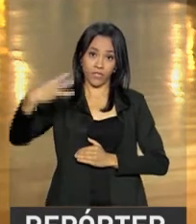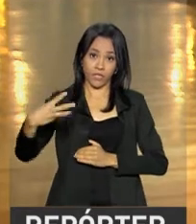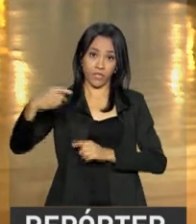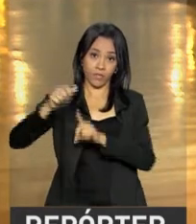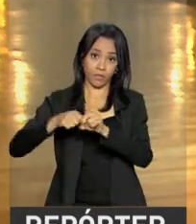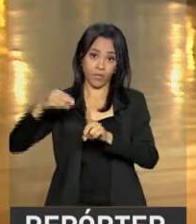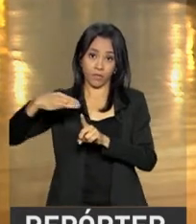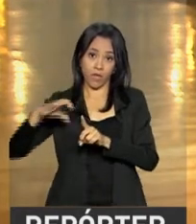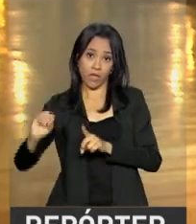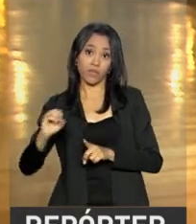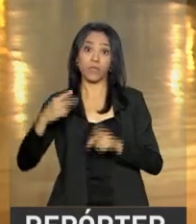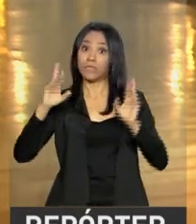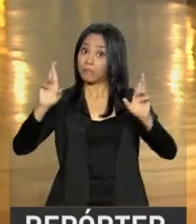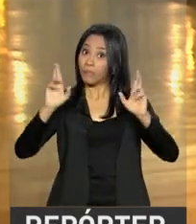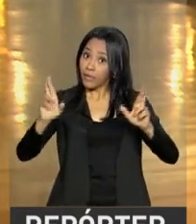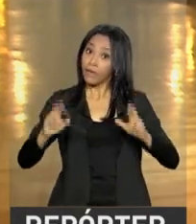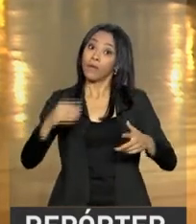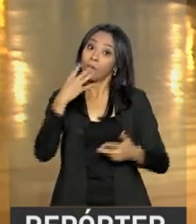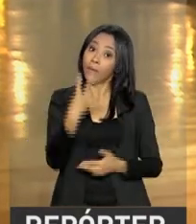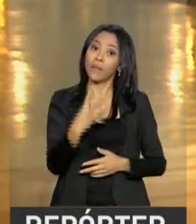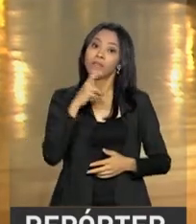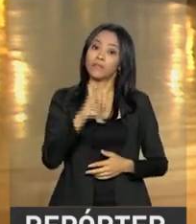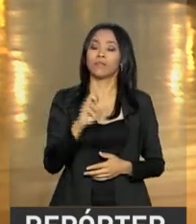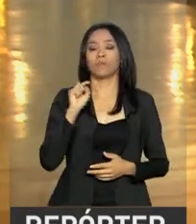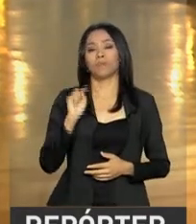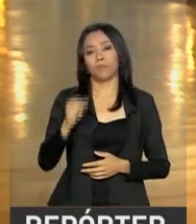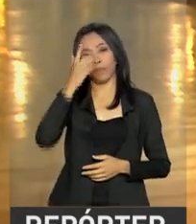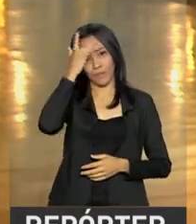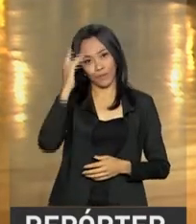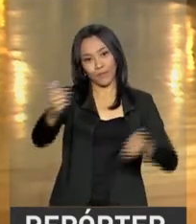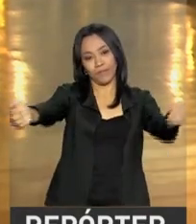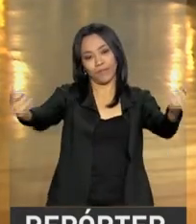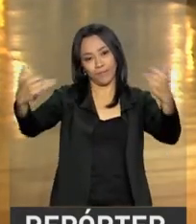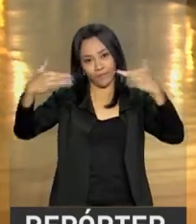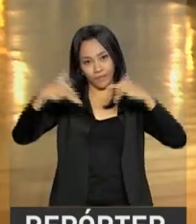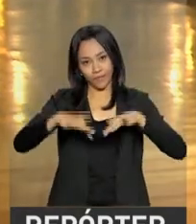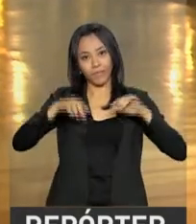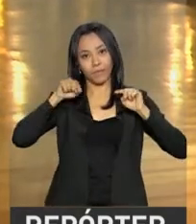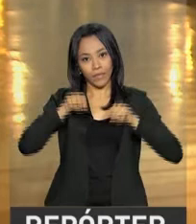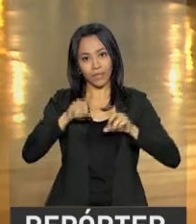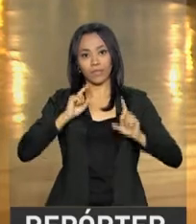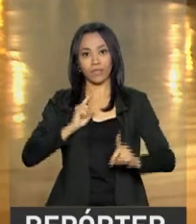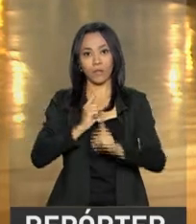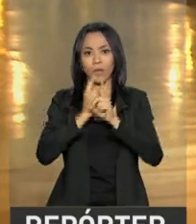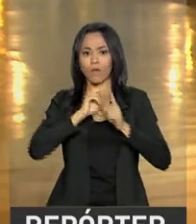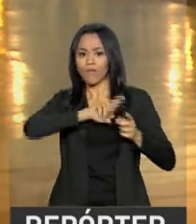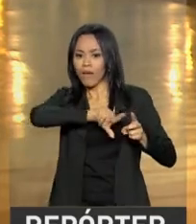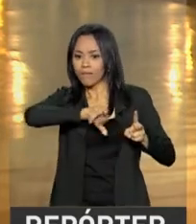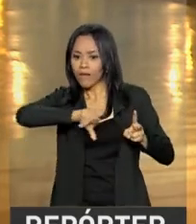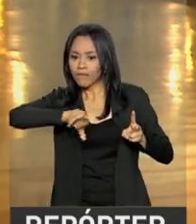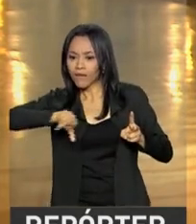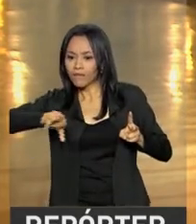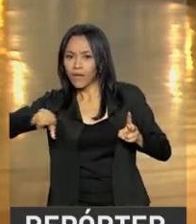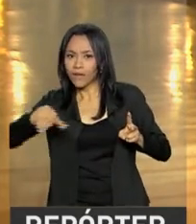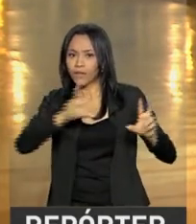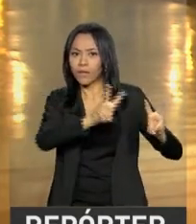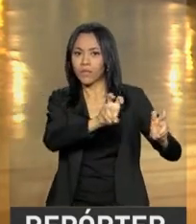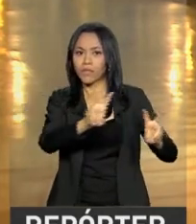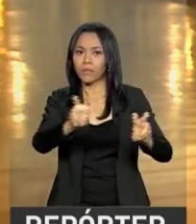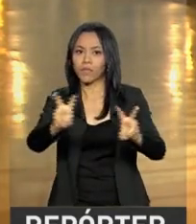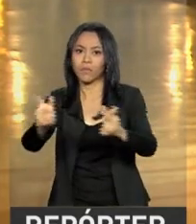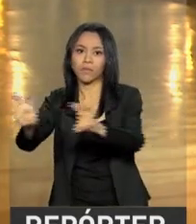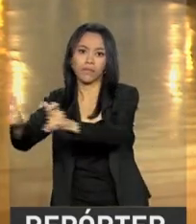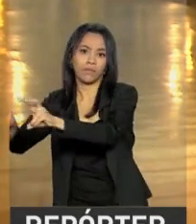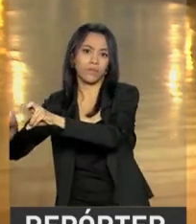é que pelo menos 45 mil pessoas passem pelas mais de 300 sessões temáticas do fórum